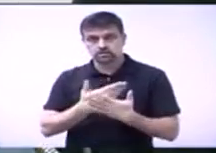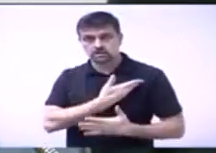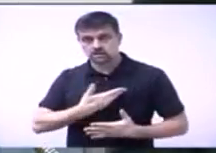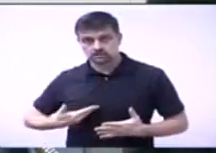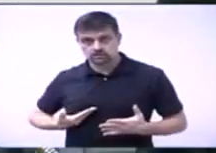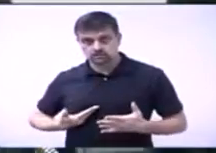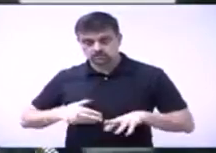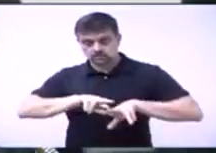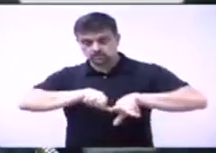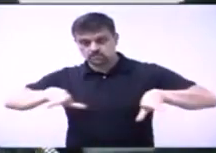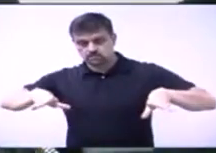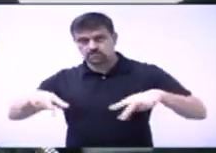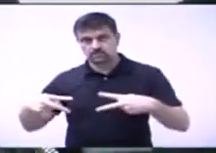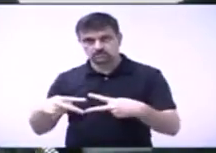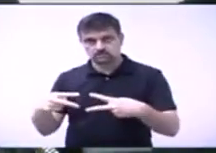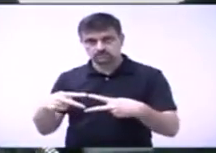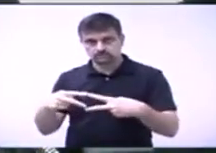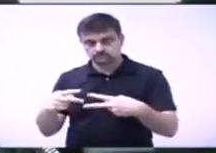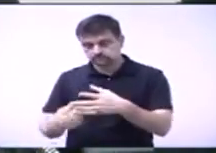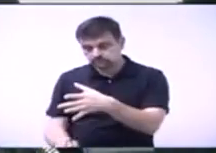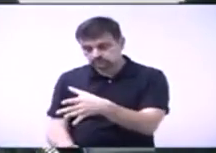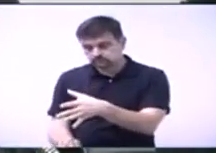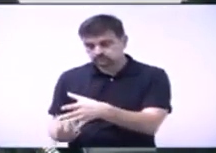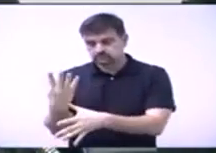públicas de Paulínia